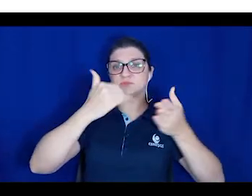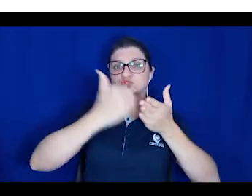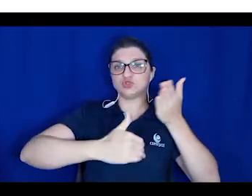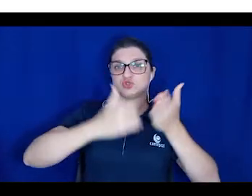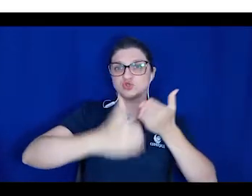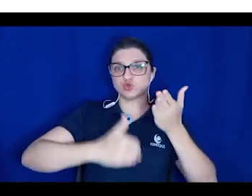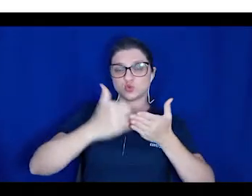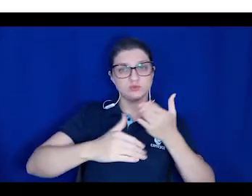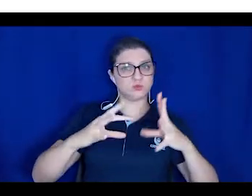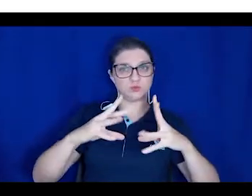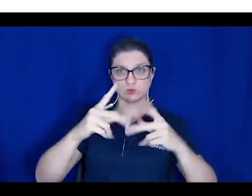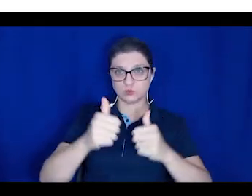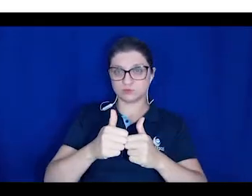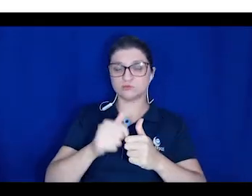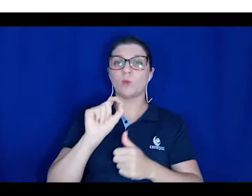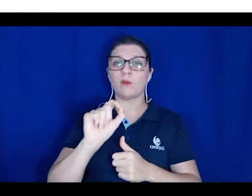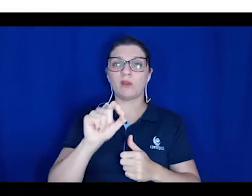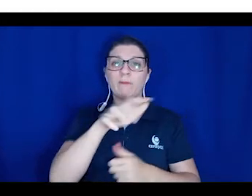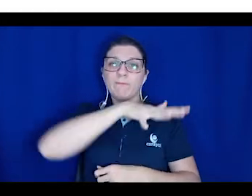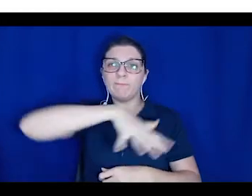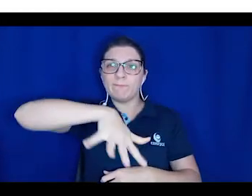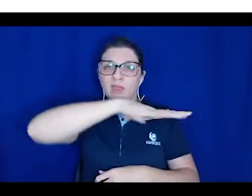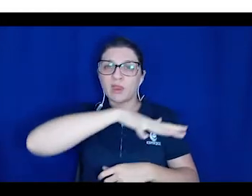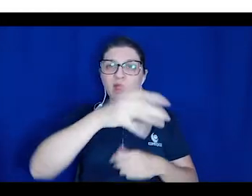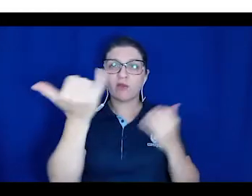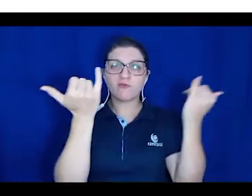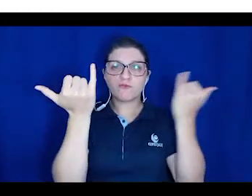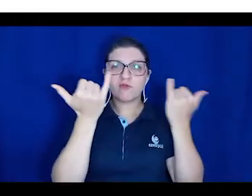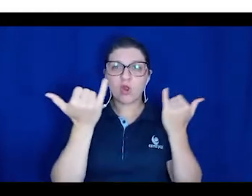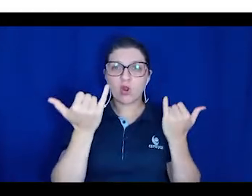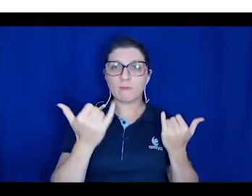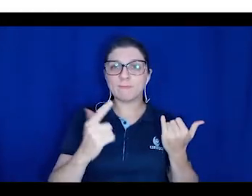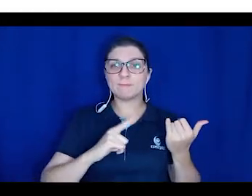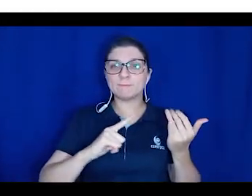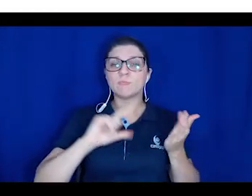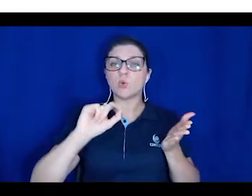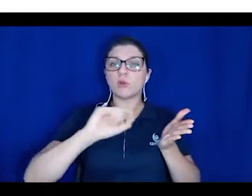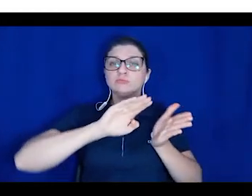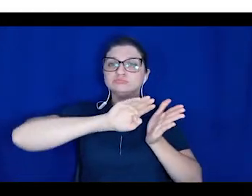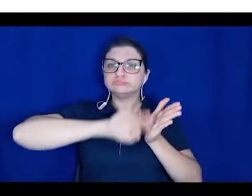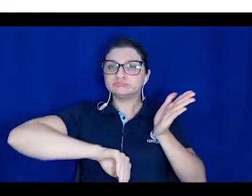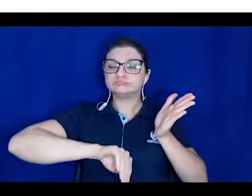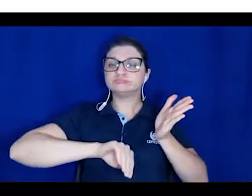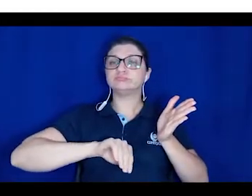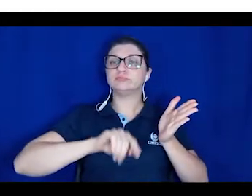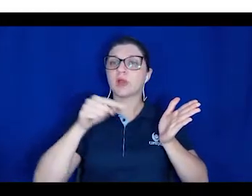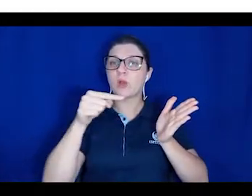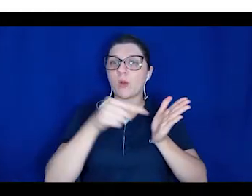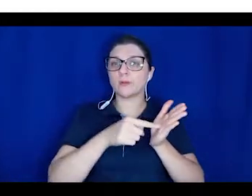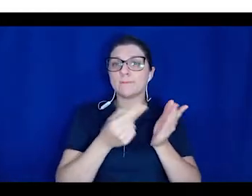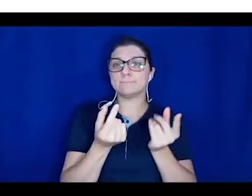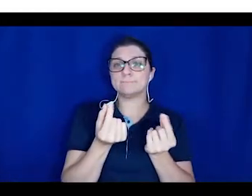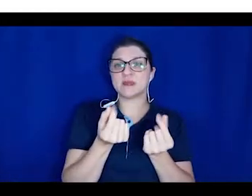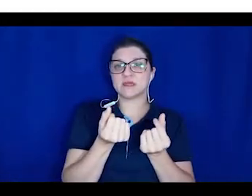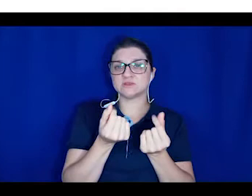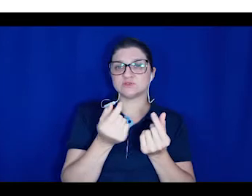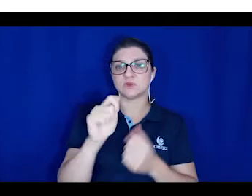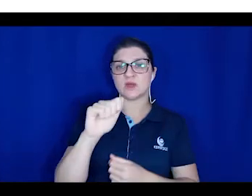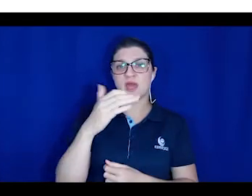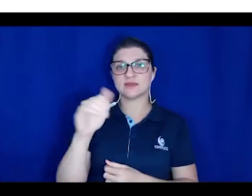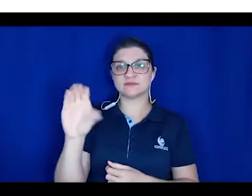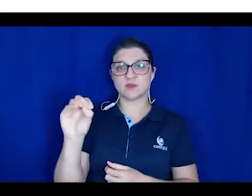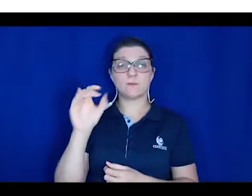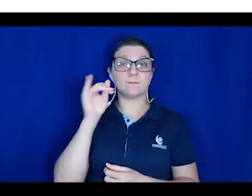seja, todas as informações que estão no mercado são descontadas nos preços das ações. Então imagine, se uma ação